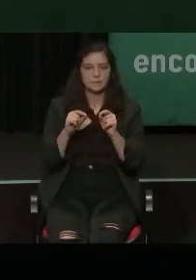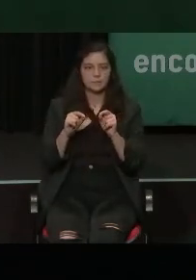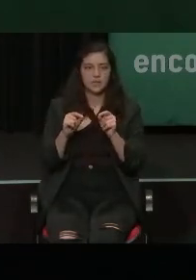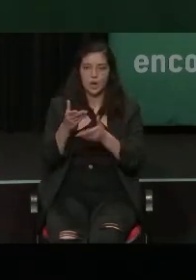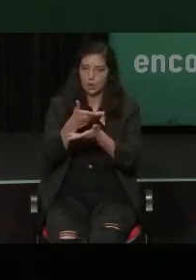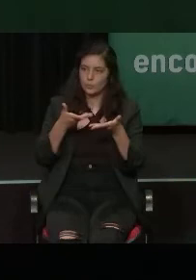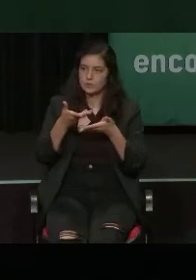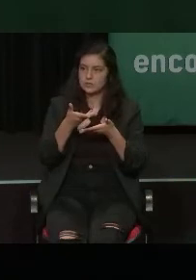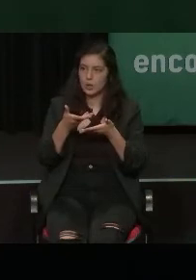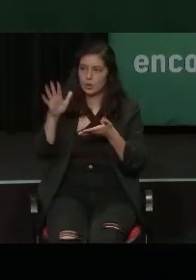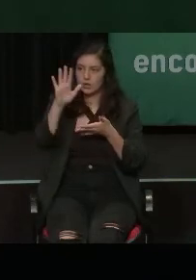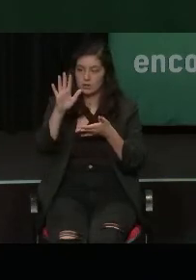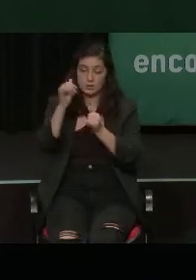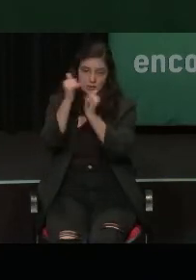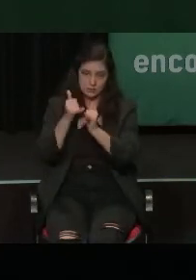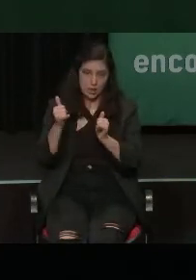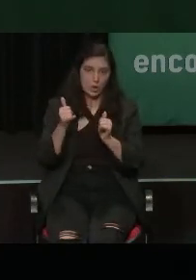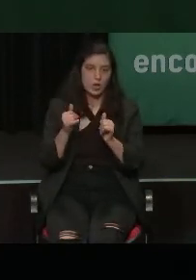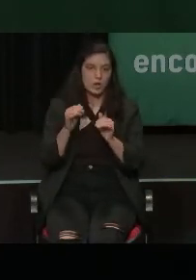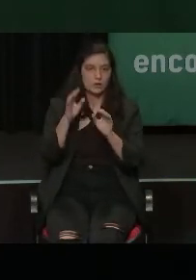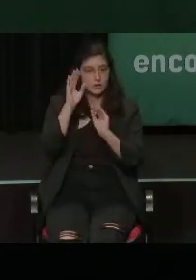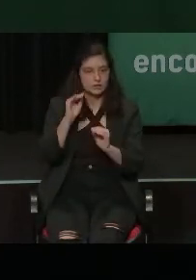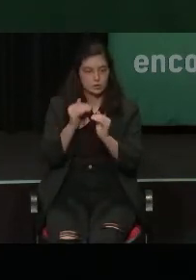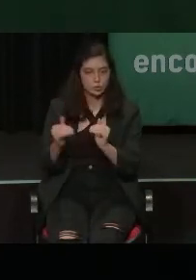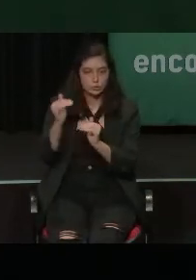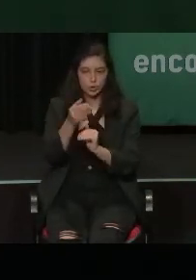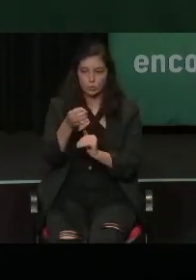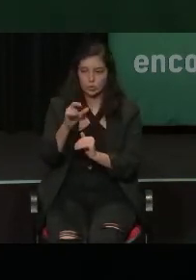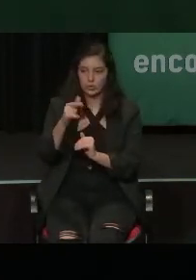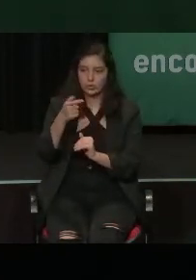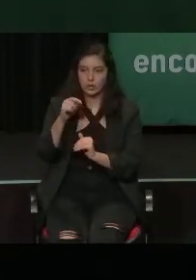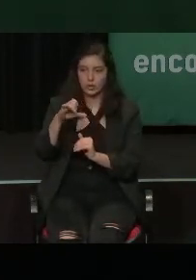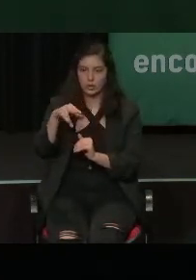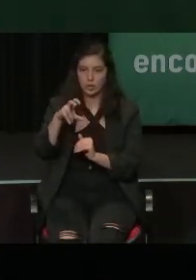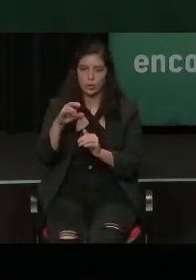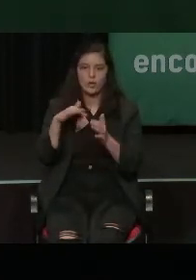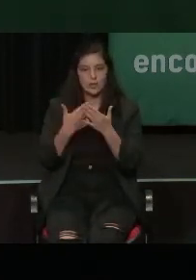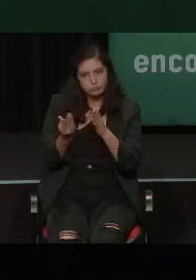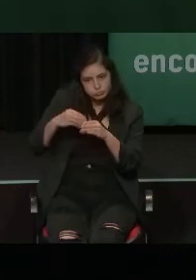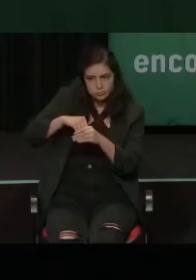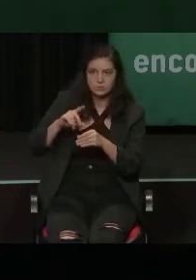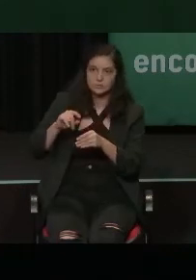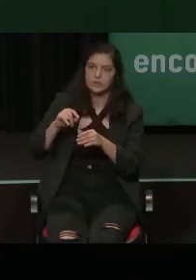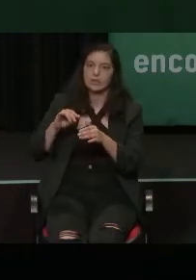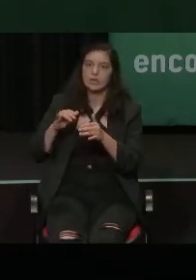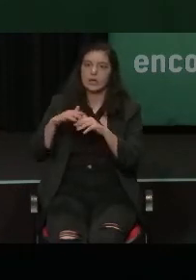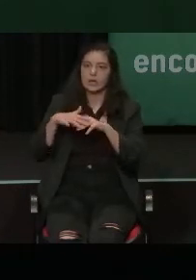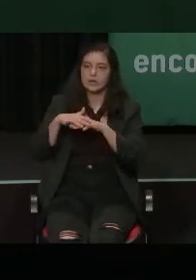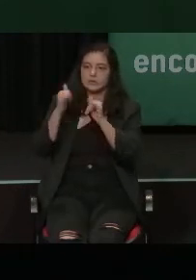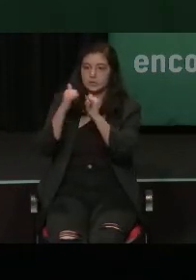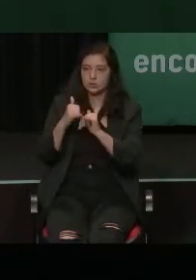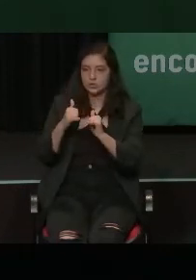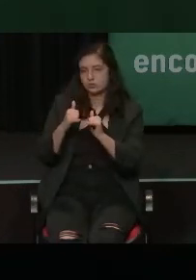internacional do ensino superior politécnico, estimulando a inserção também dos politécnicos em redes internacionais no mesmo